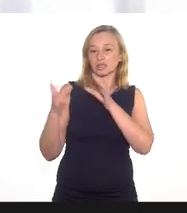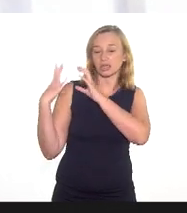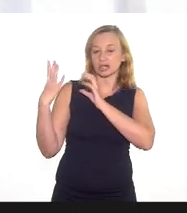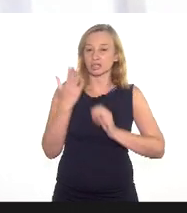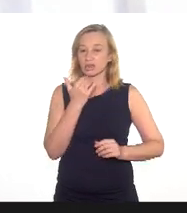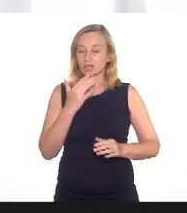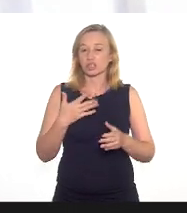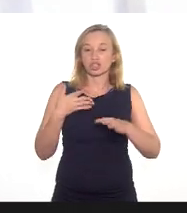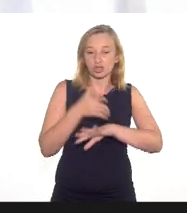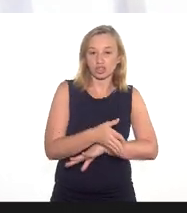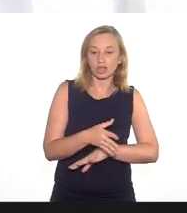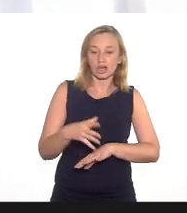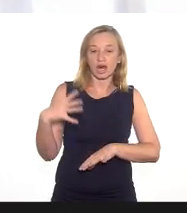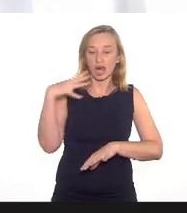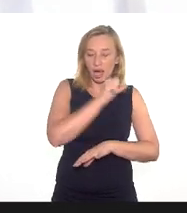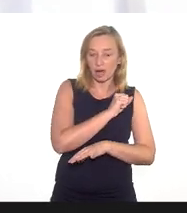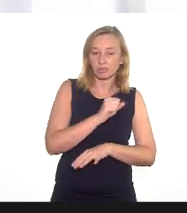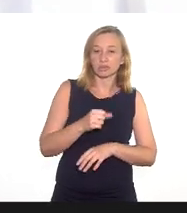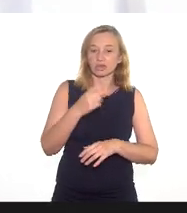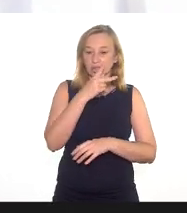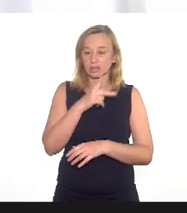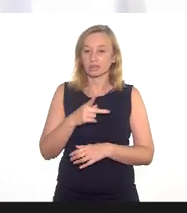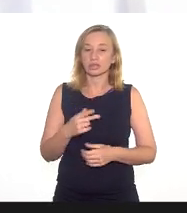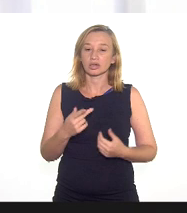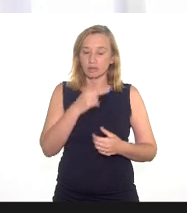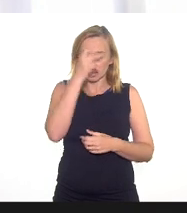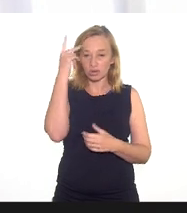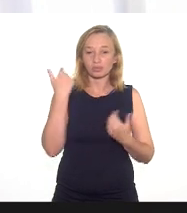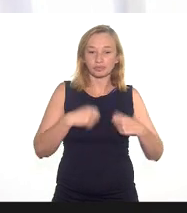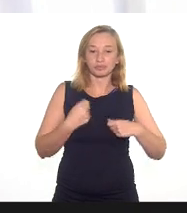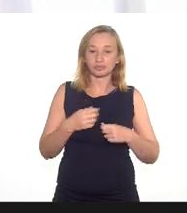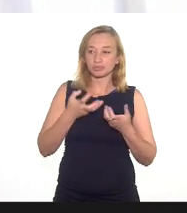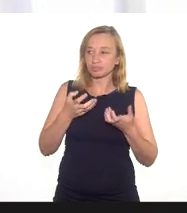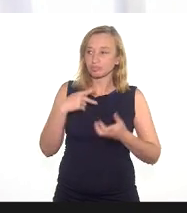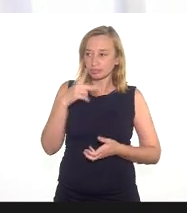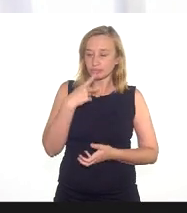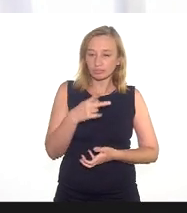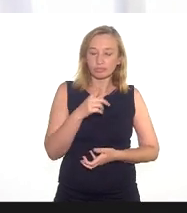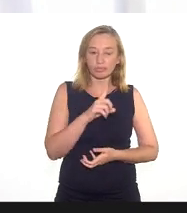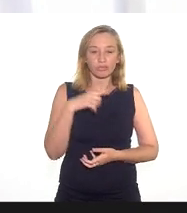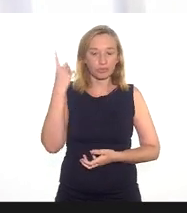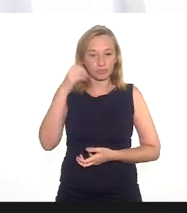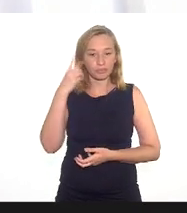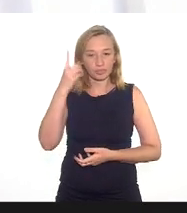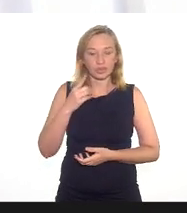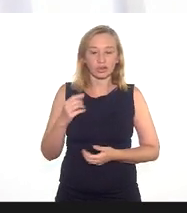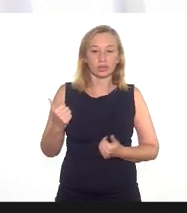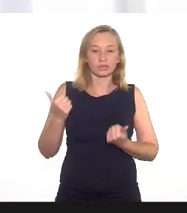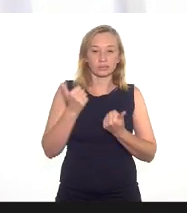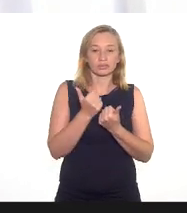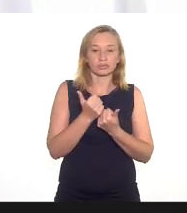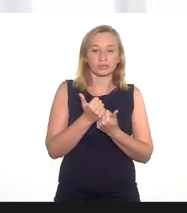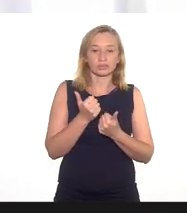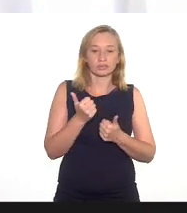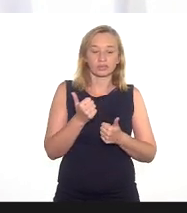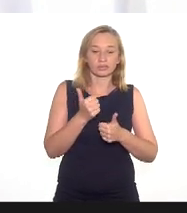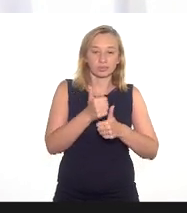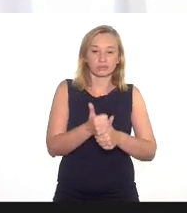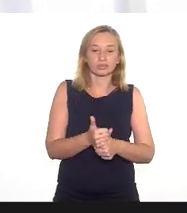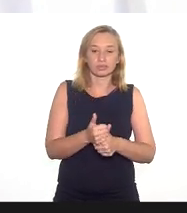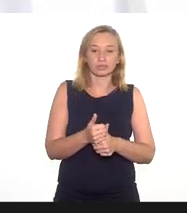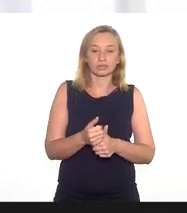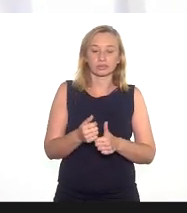cheguem rápido na mão de quem realmente precisa. Eu quero frisar aqui, deputados, que assim que assumimos, já 1 de dezembro, a gente